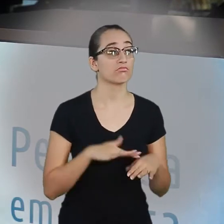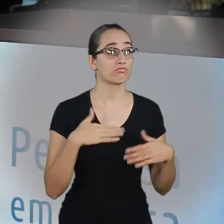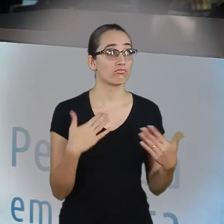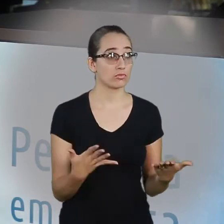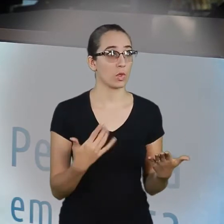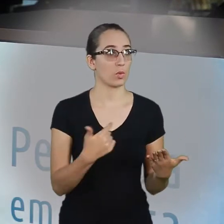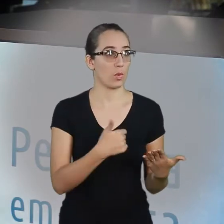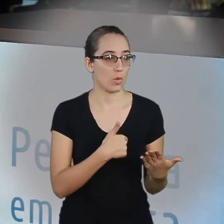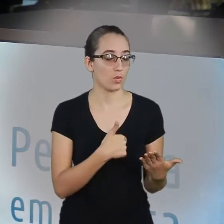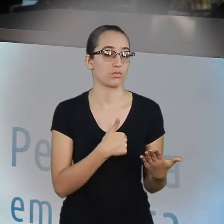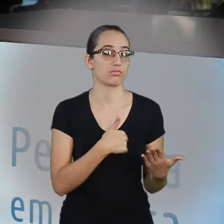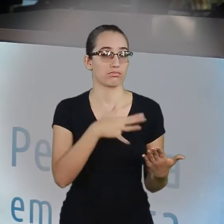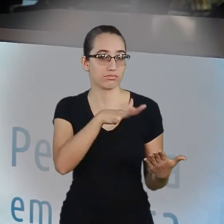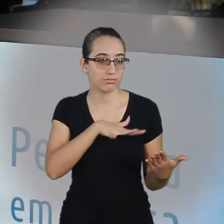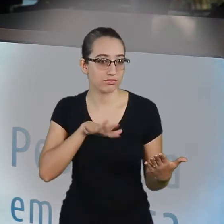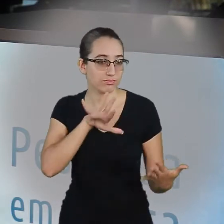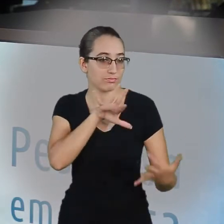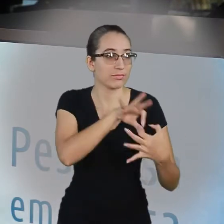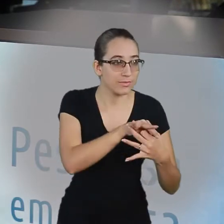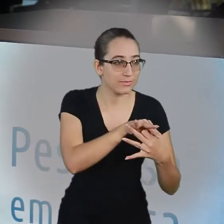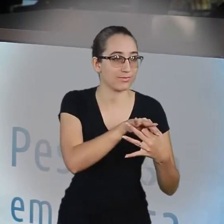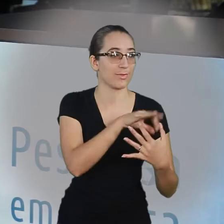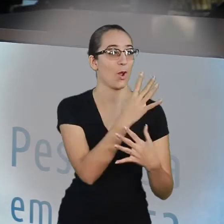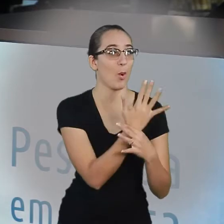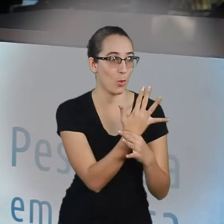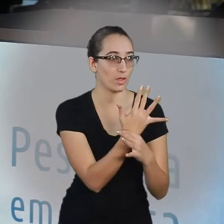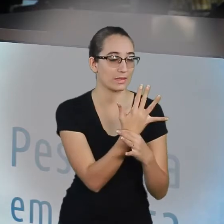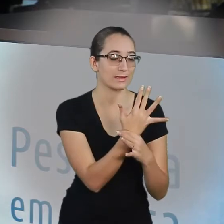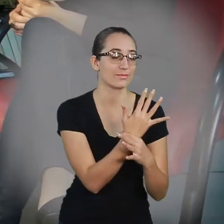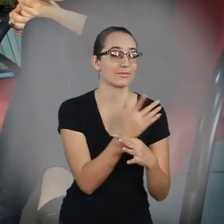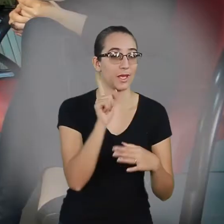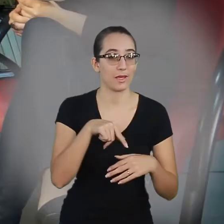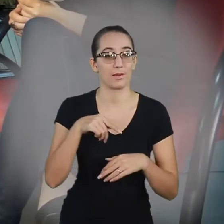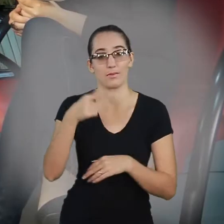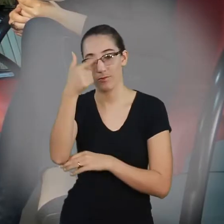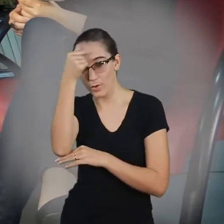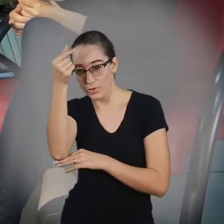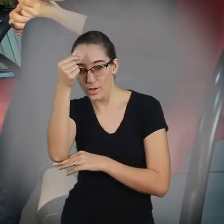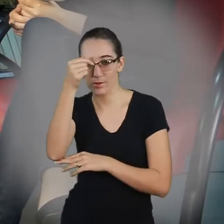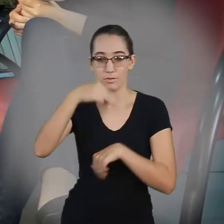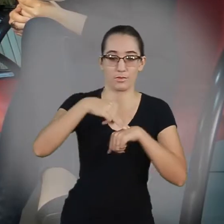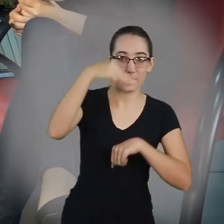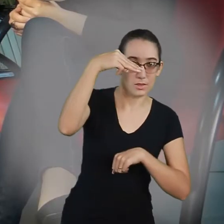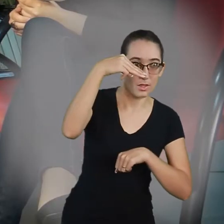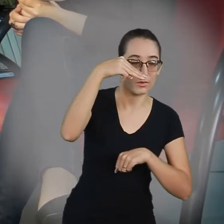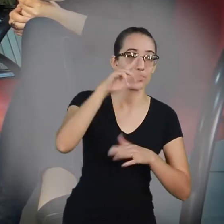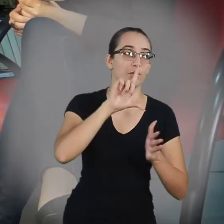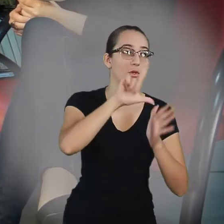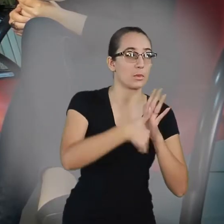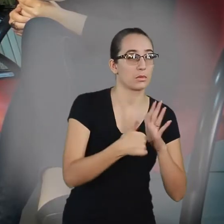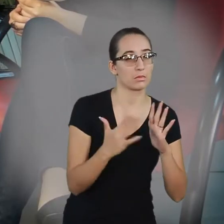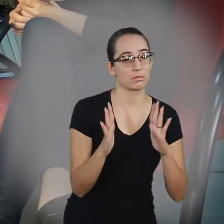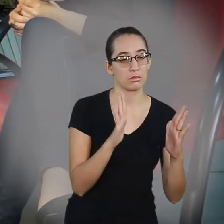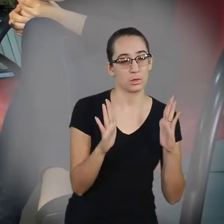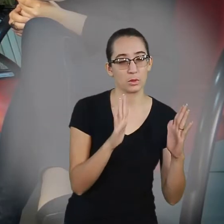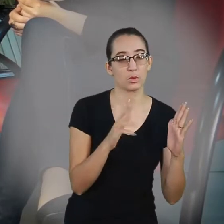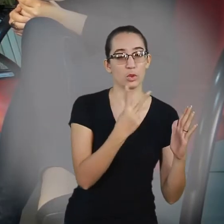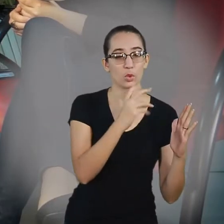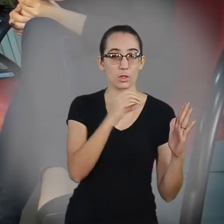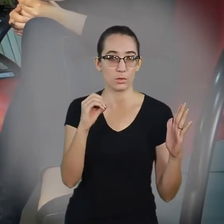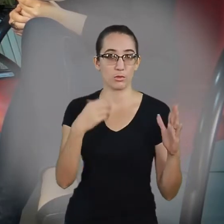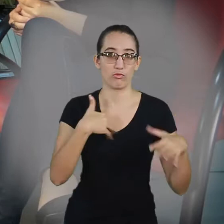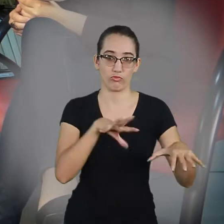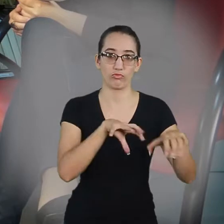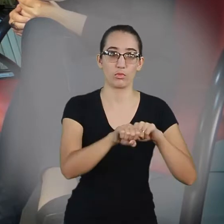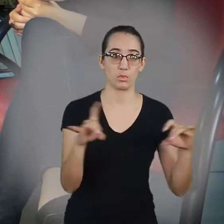vinculação acadêmica com a URGS passou pela graduação, pelo mestrado. Eu terminei o doutorado no ano 2000, em 2002 eu prestei concurso para o